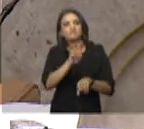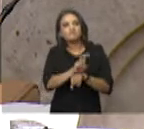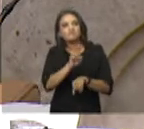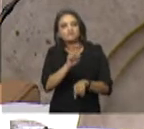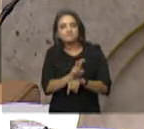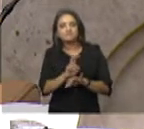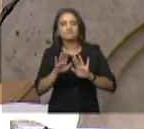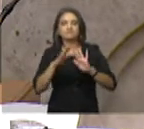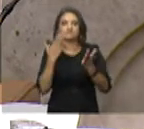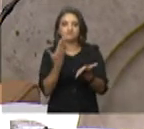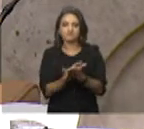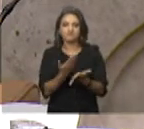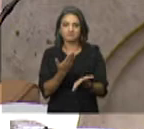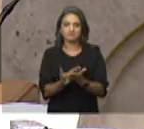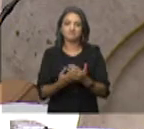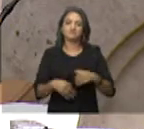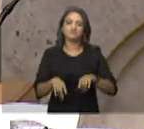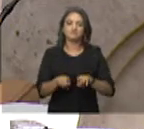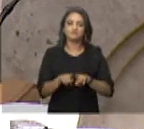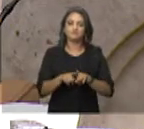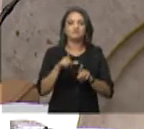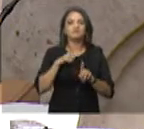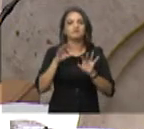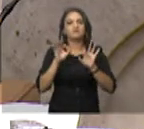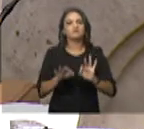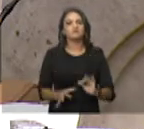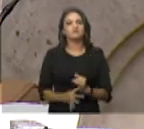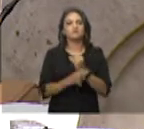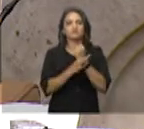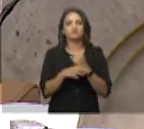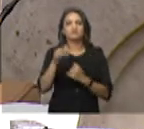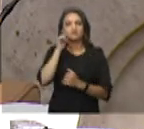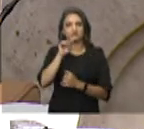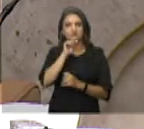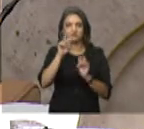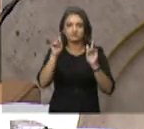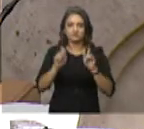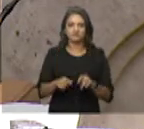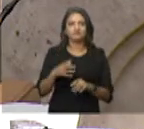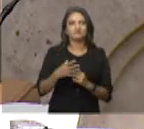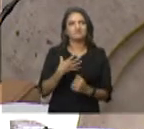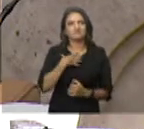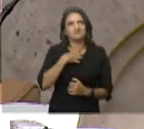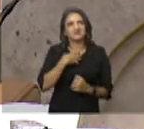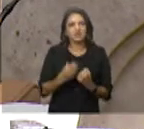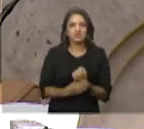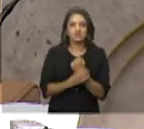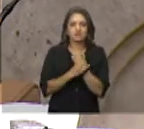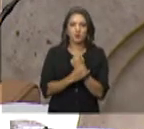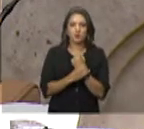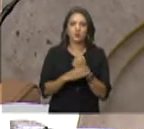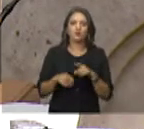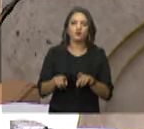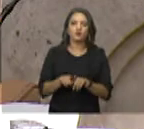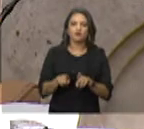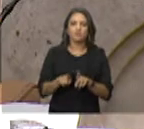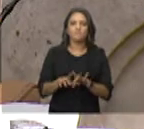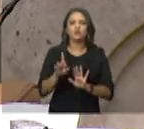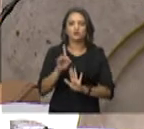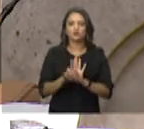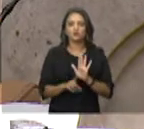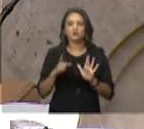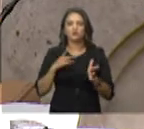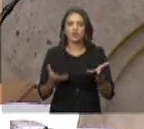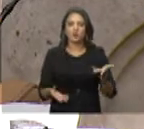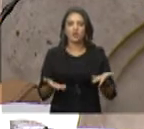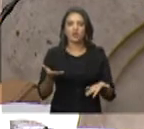e pré-escola de forma concretizar para mãe uma merecida segurança no Exercício do direito ao